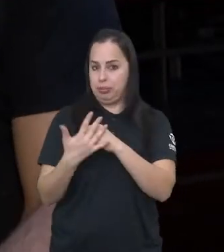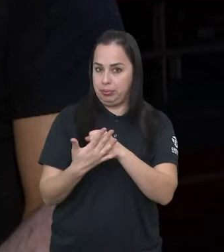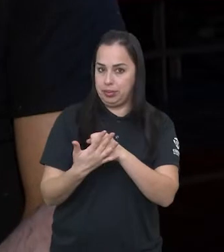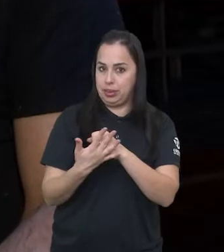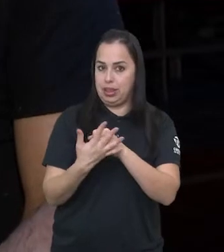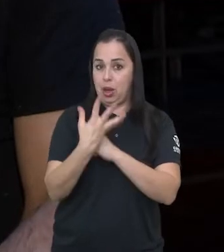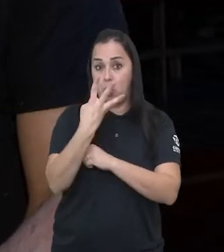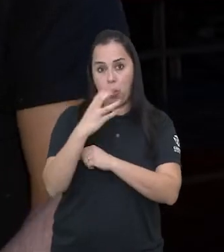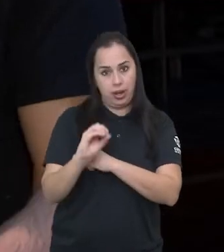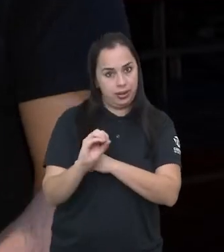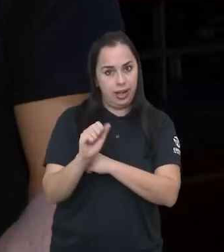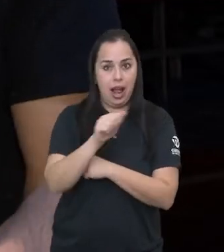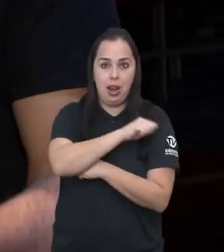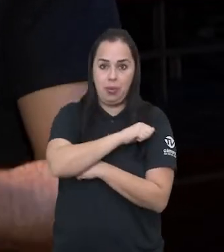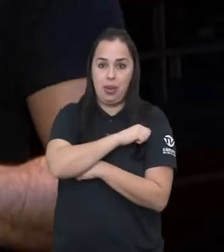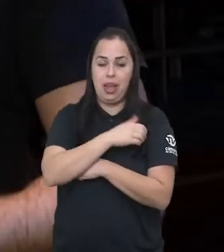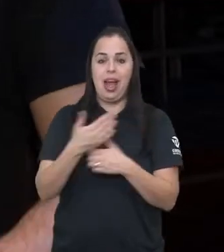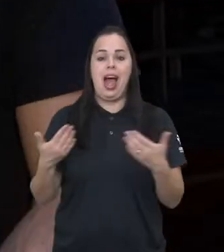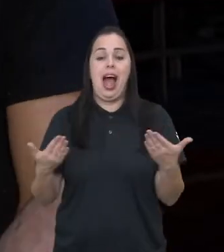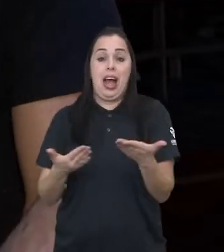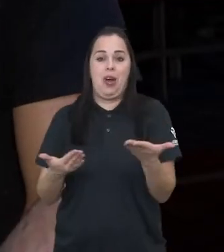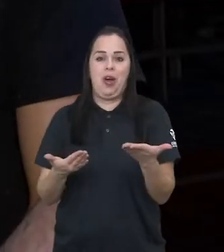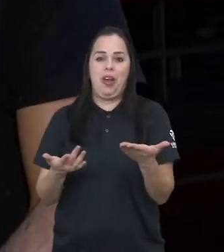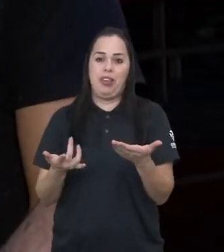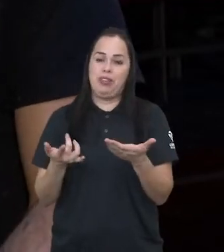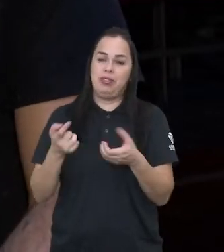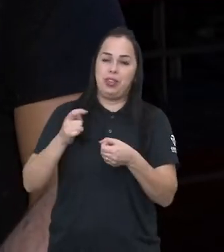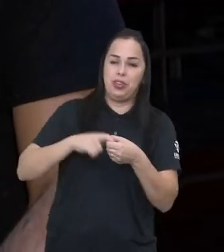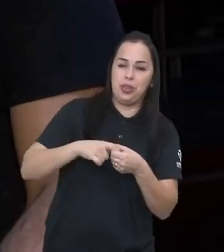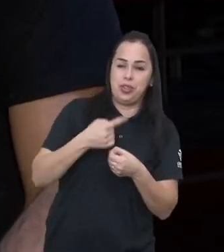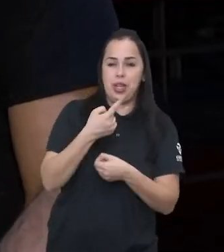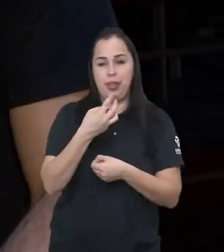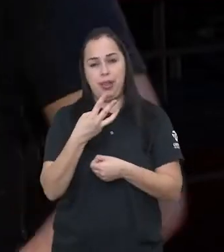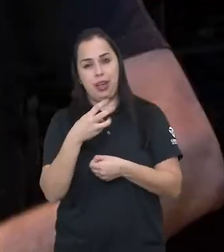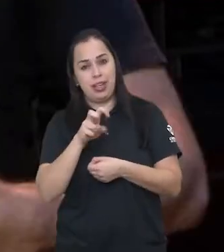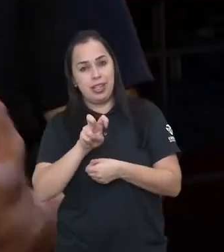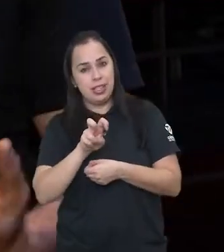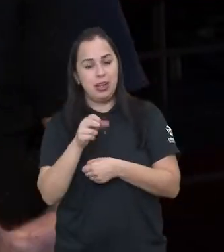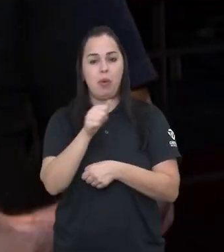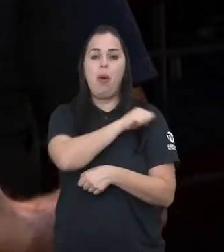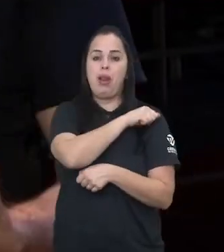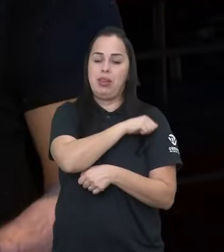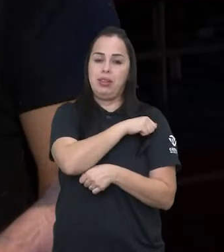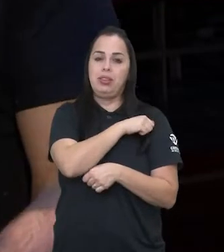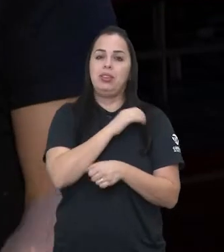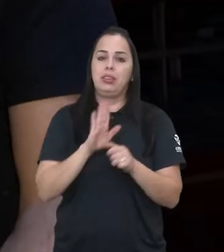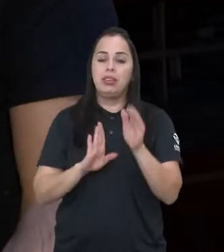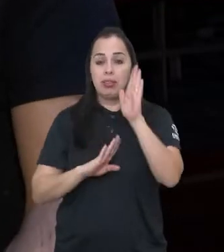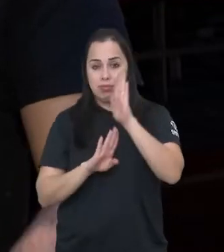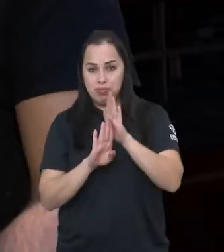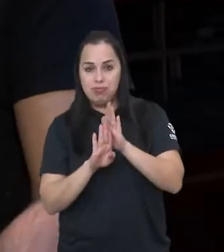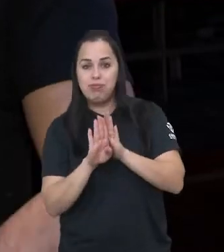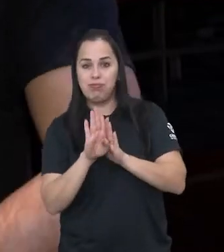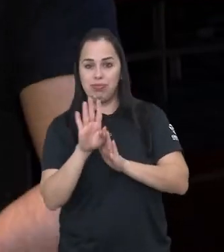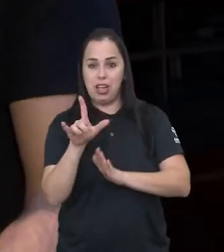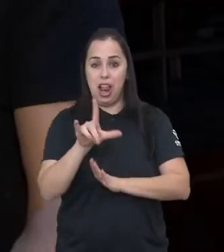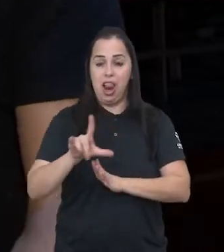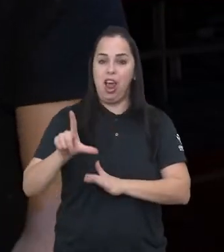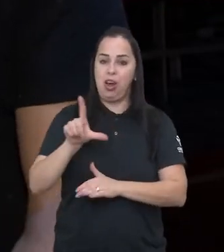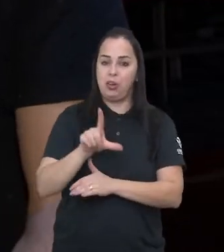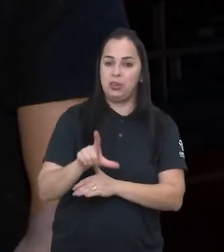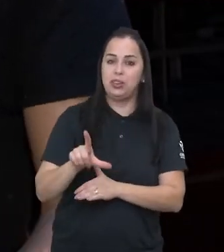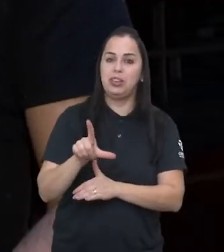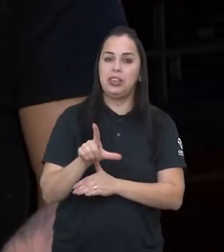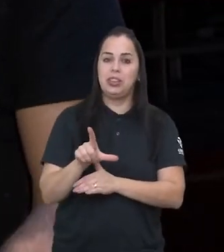manteve 40 alunos. Aí hoje a gente está retomando, tem uma média de 135 alunos. Então a gente está num crescente. E é claro que tudo